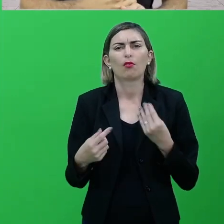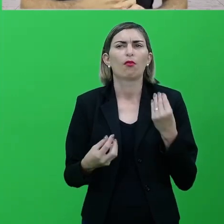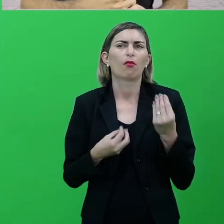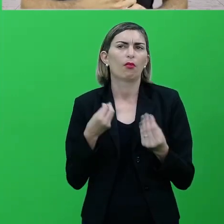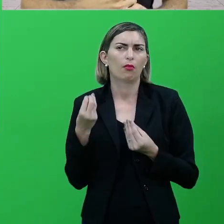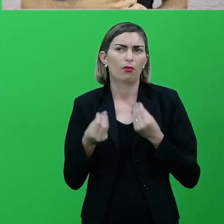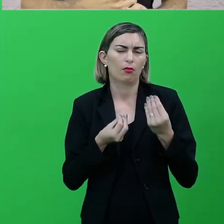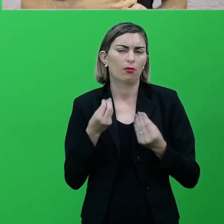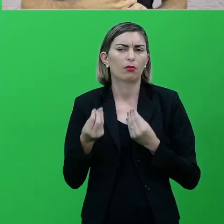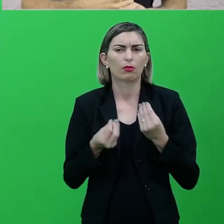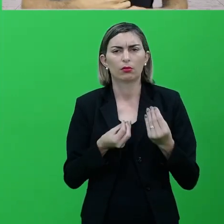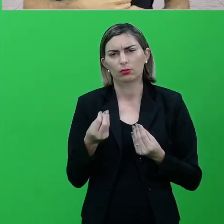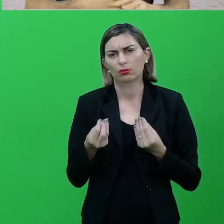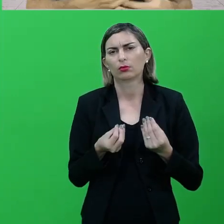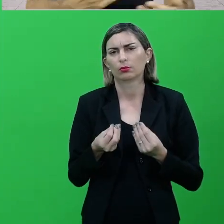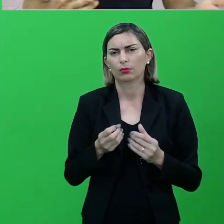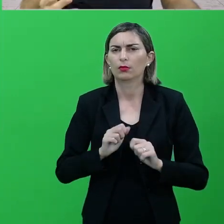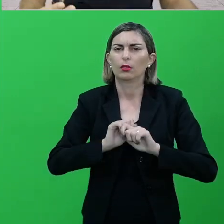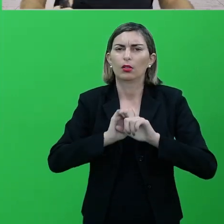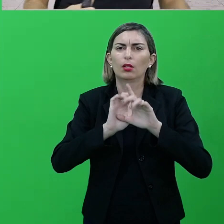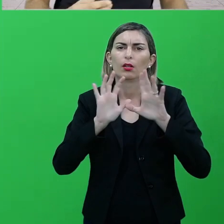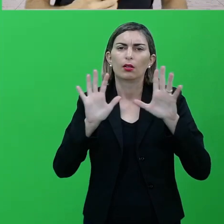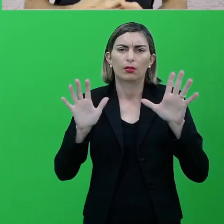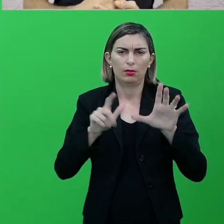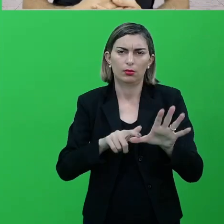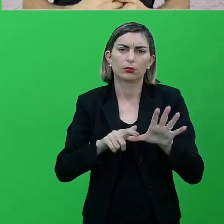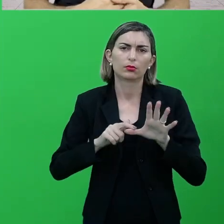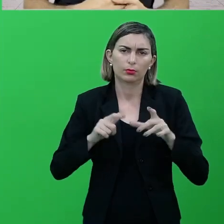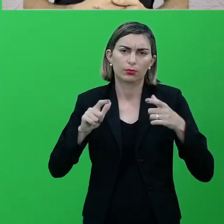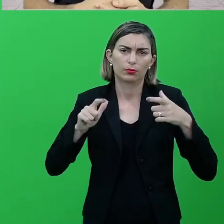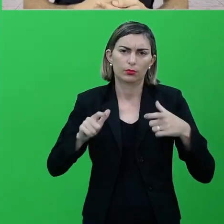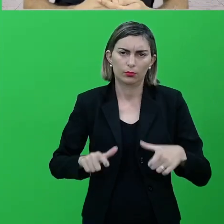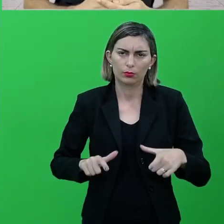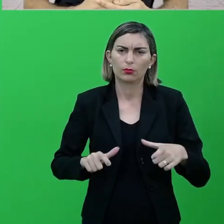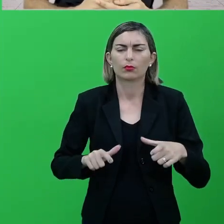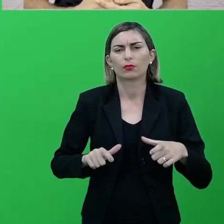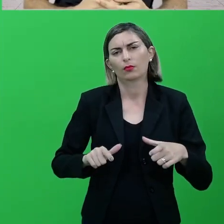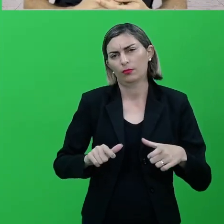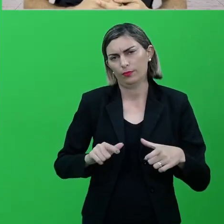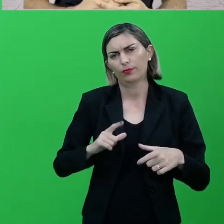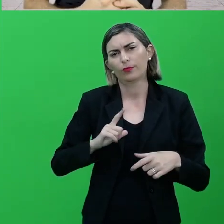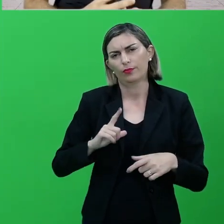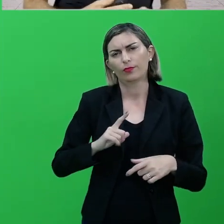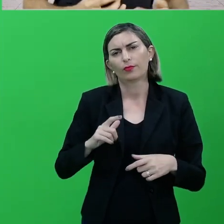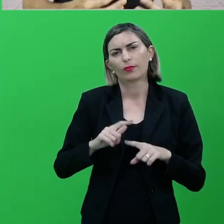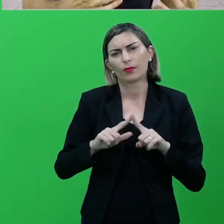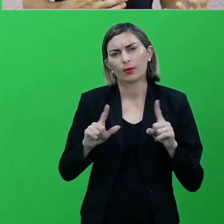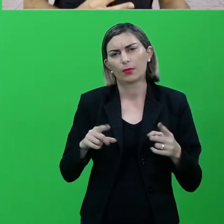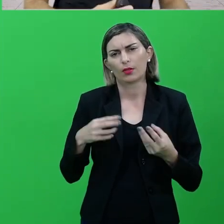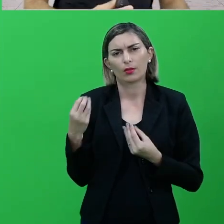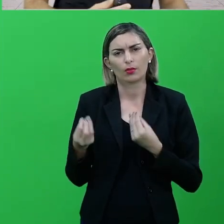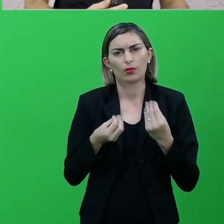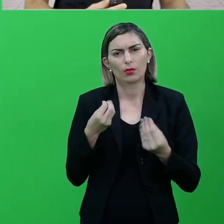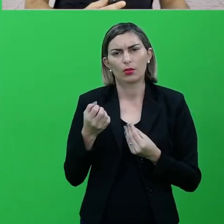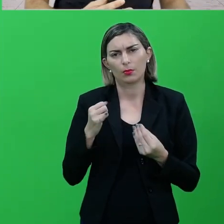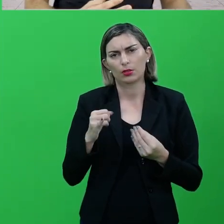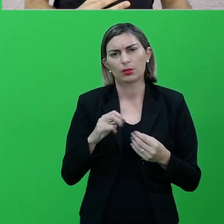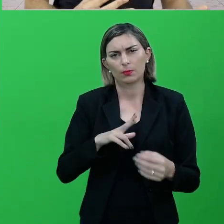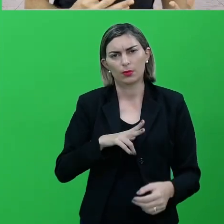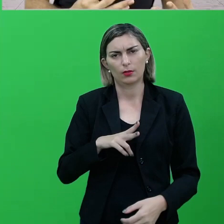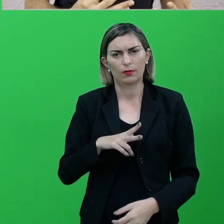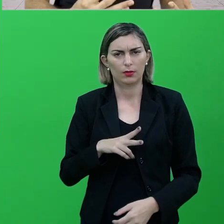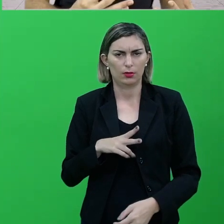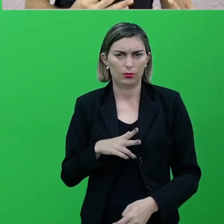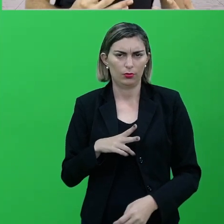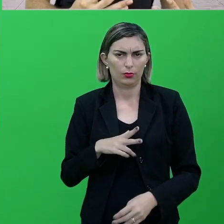se, claro que isso vai depender do local, né, que a gente está considerando, mas é como se no setor privado